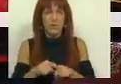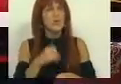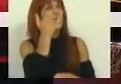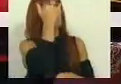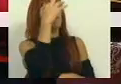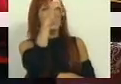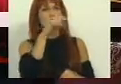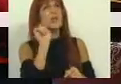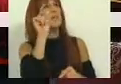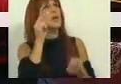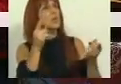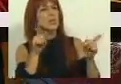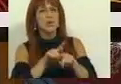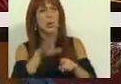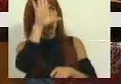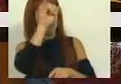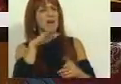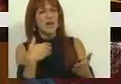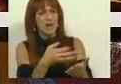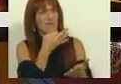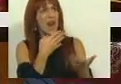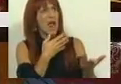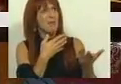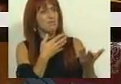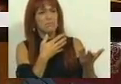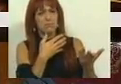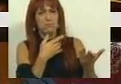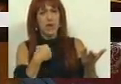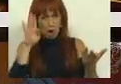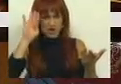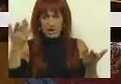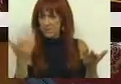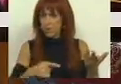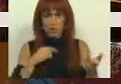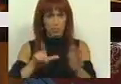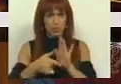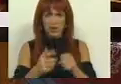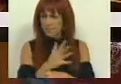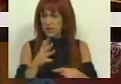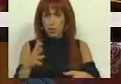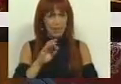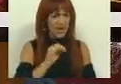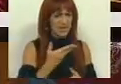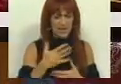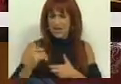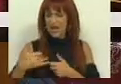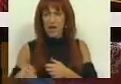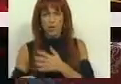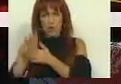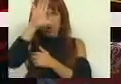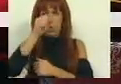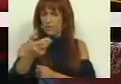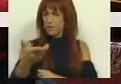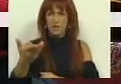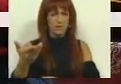28 minutos para o Governo usar a palavra, e sabendo nós que é um projeto da maioria do PSD e do CDS, o